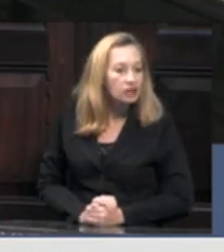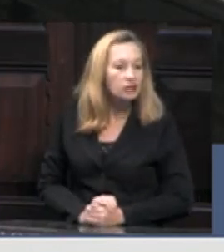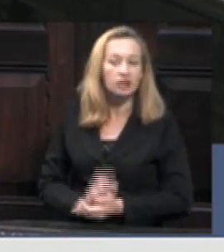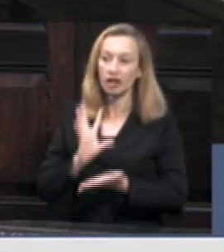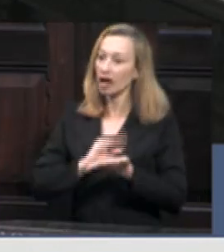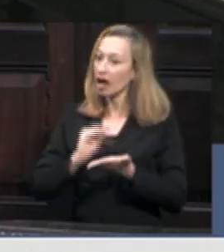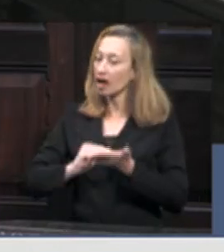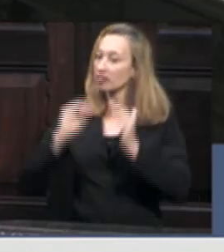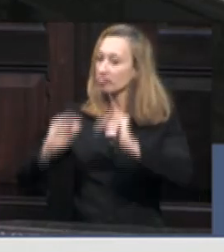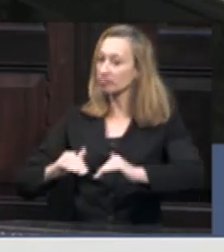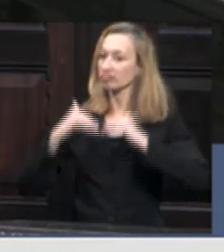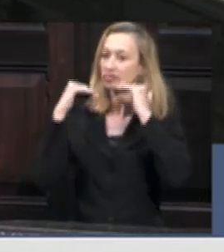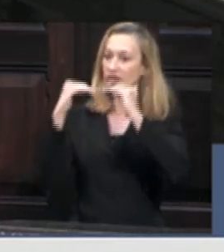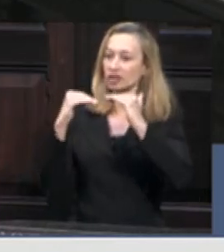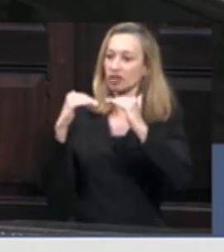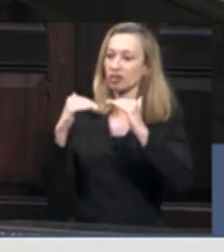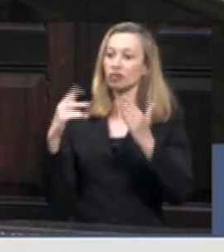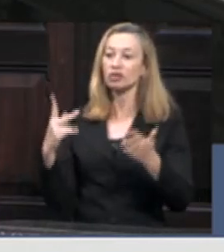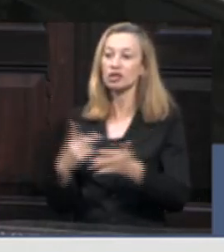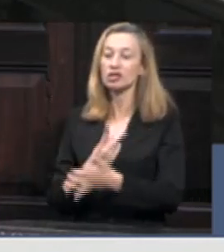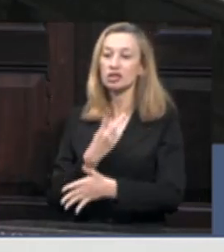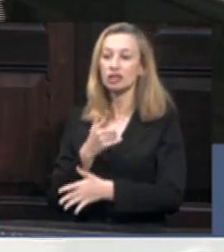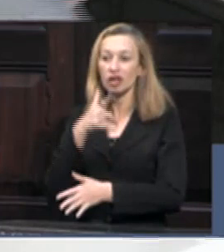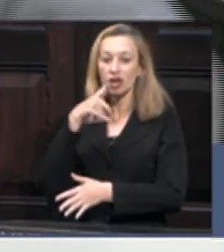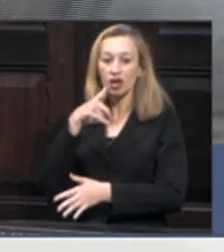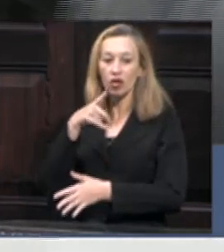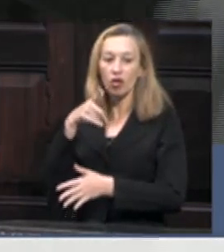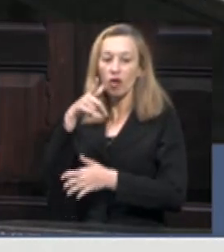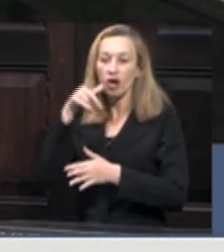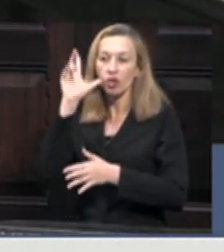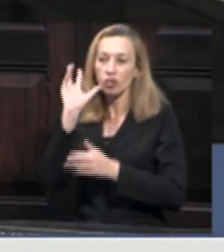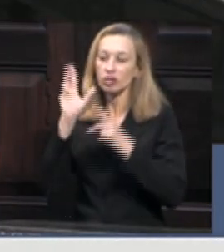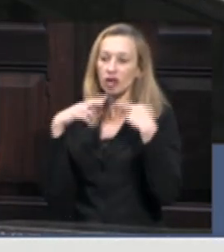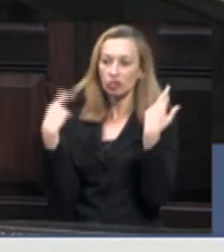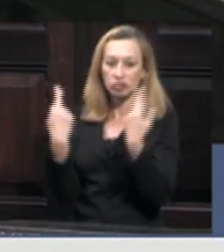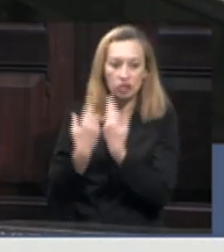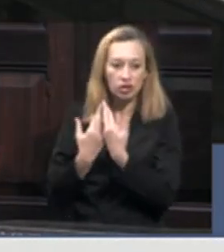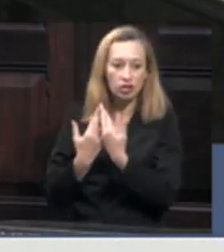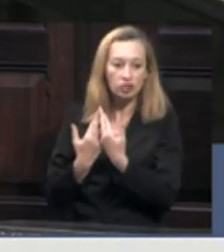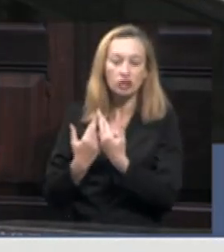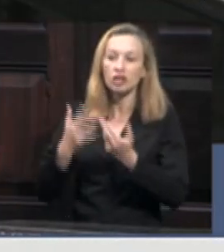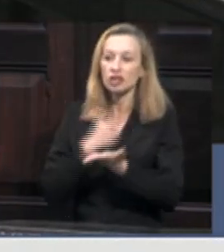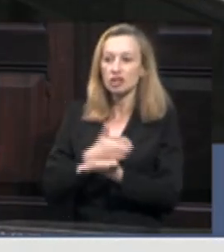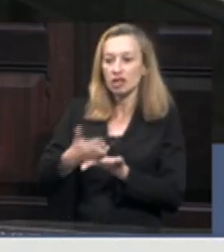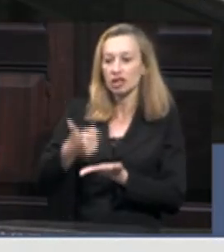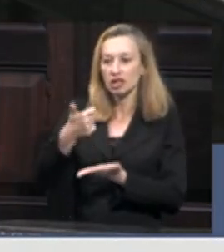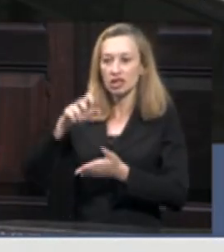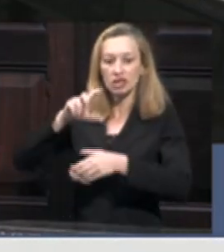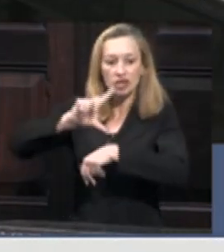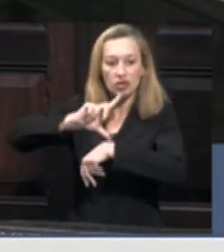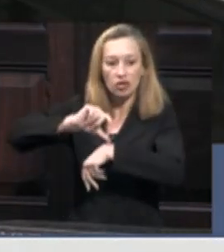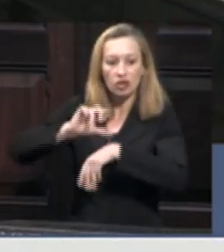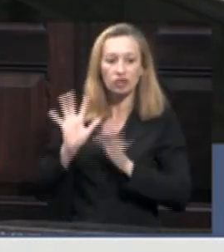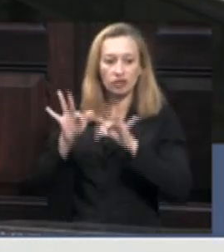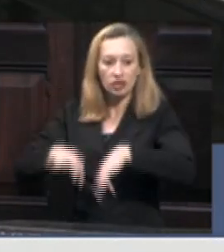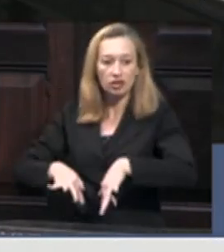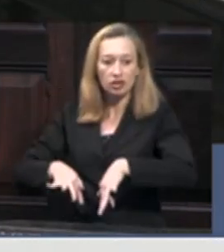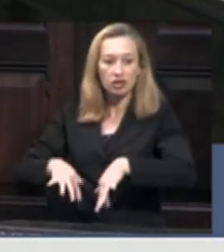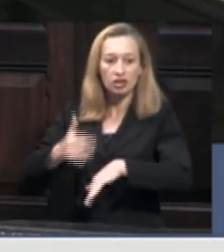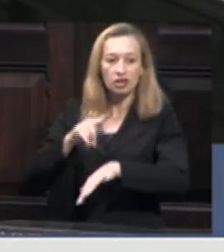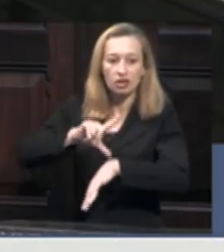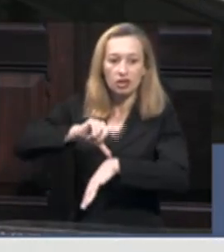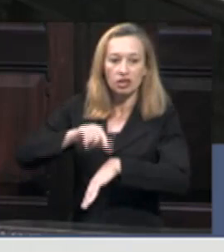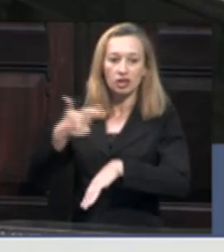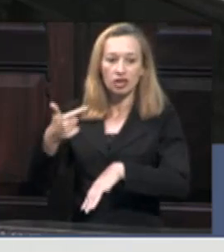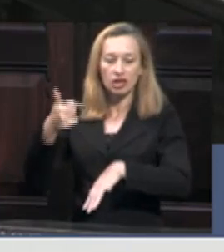A ata reflete com exatidão o ocorrido na 102ª sessão ordinária, que, iniciada às 15 horas, encerrou-se às 17 horas